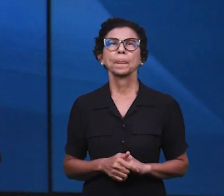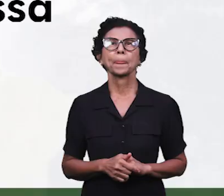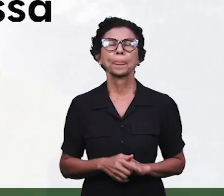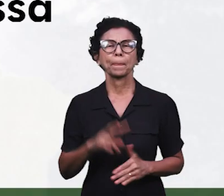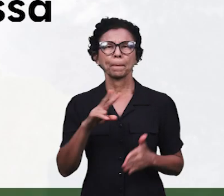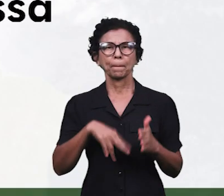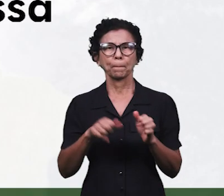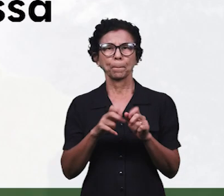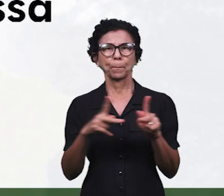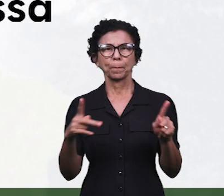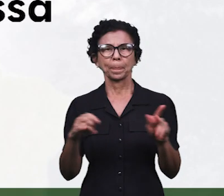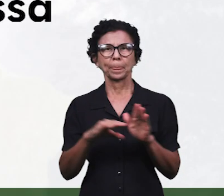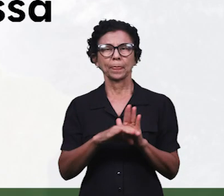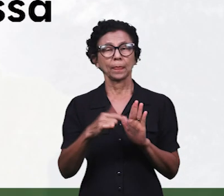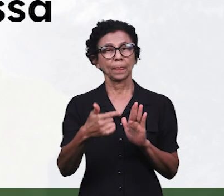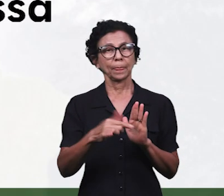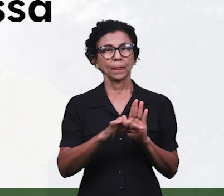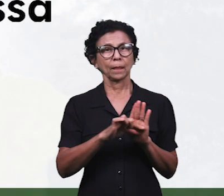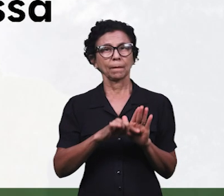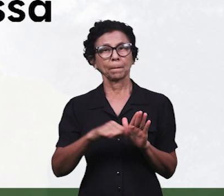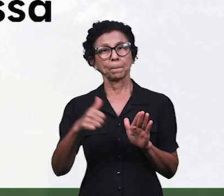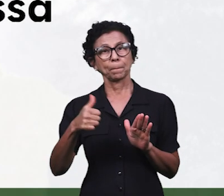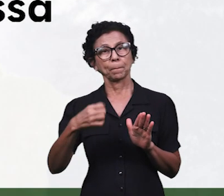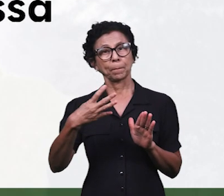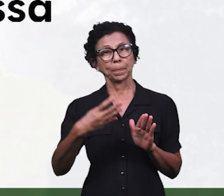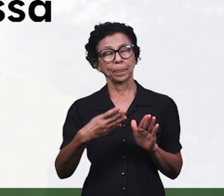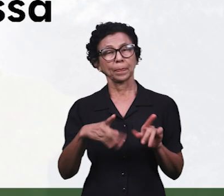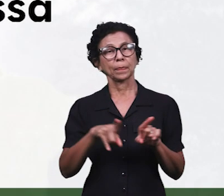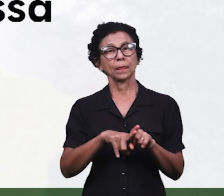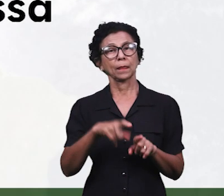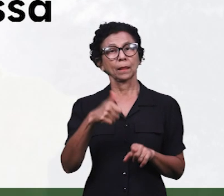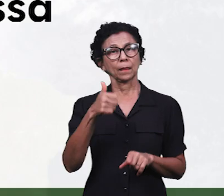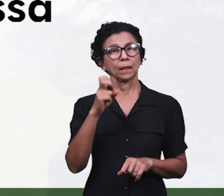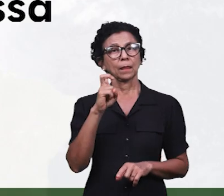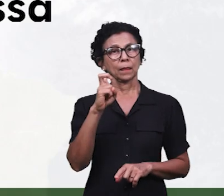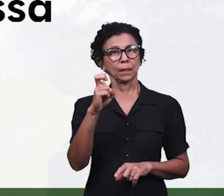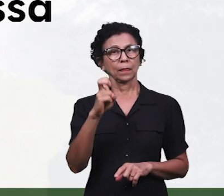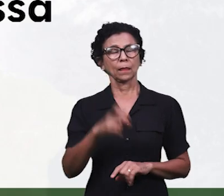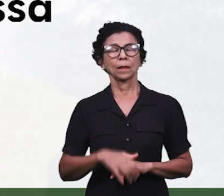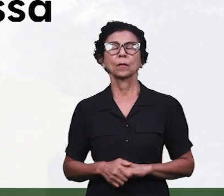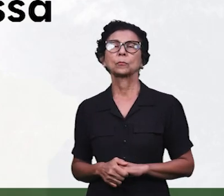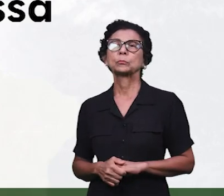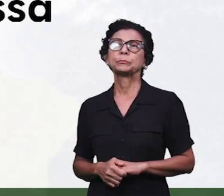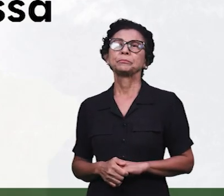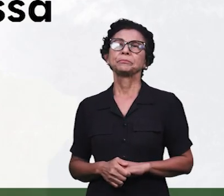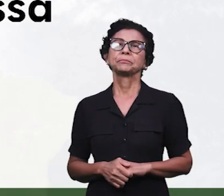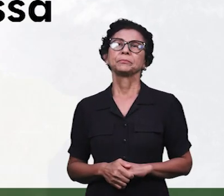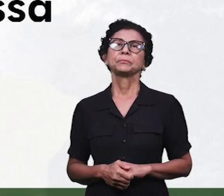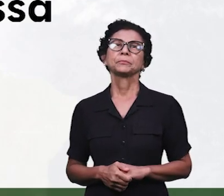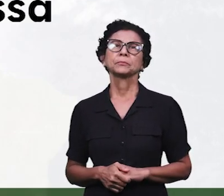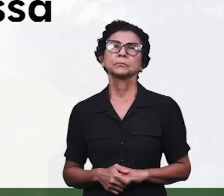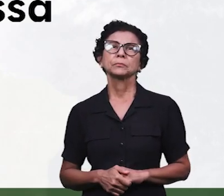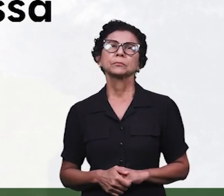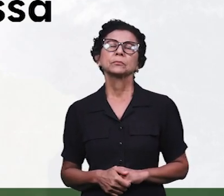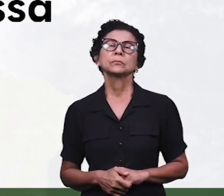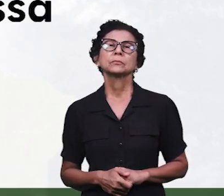lendo Apocalipse, capítulo 2, agora versos 14 e 15. Nós falamos no anterior do verso 13. Agora o 14 e o 15.